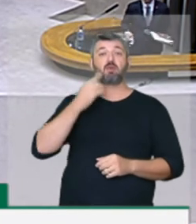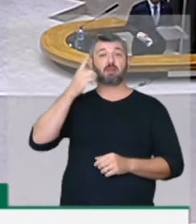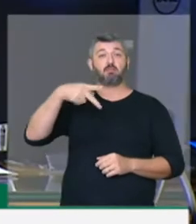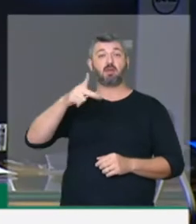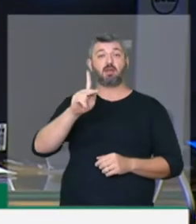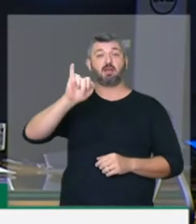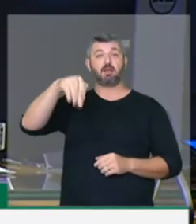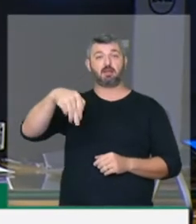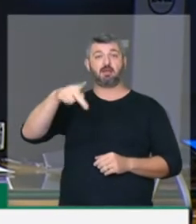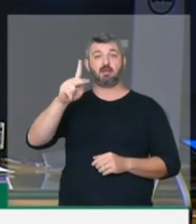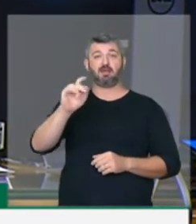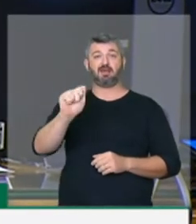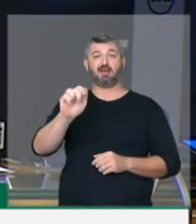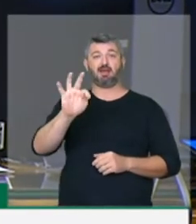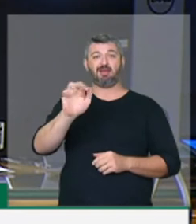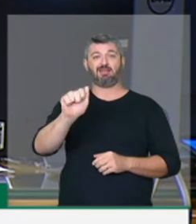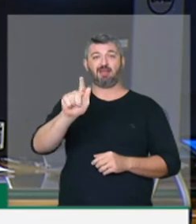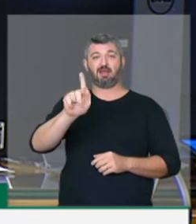Kataguiri.